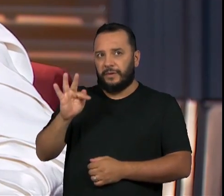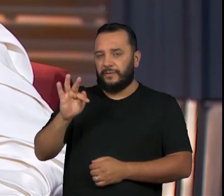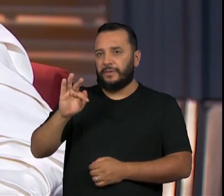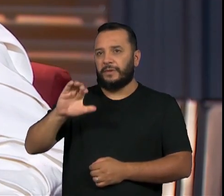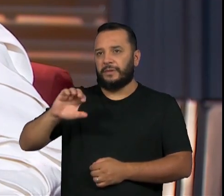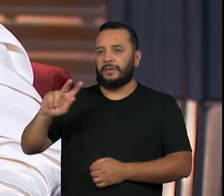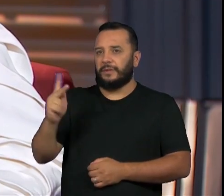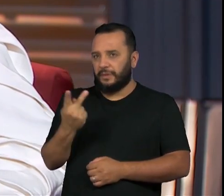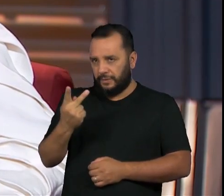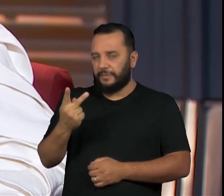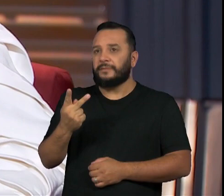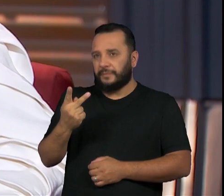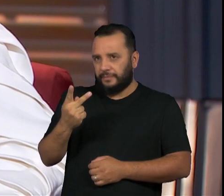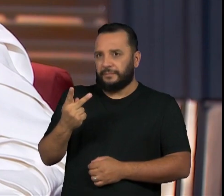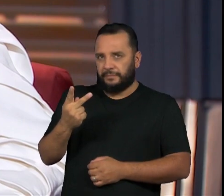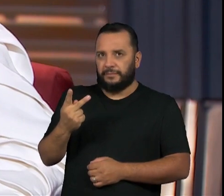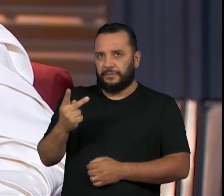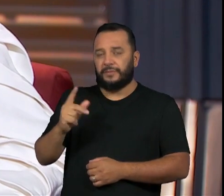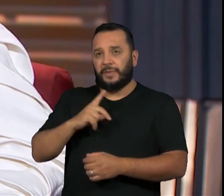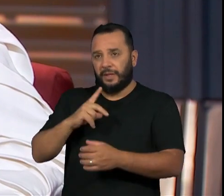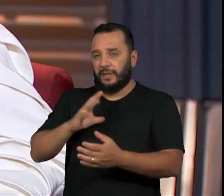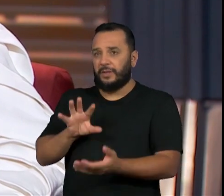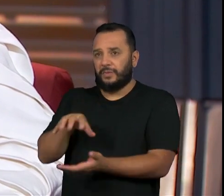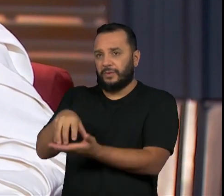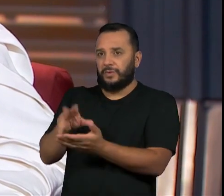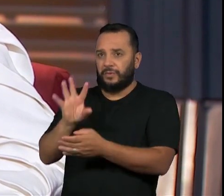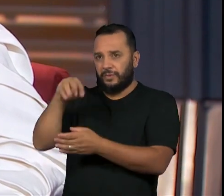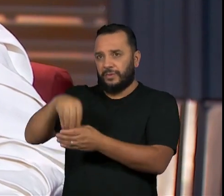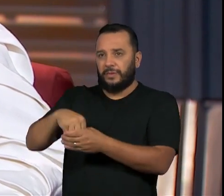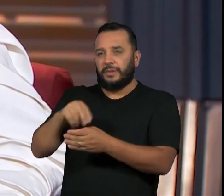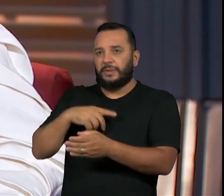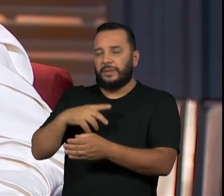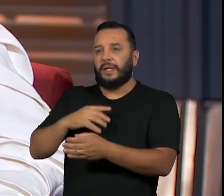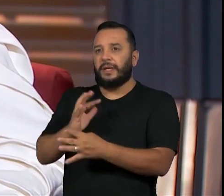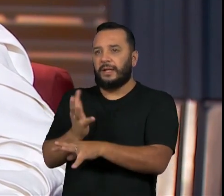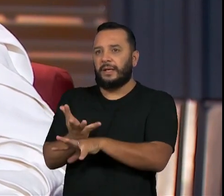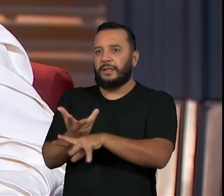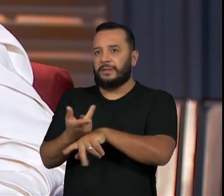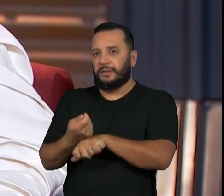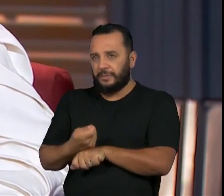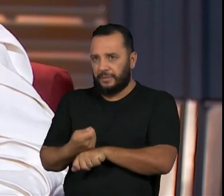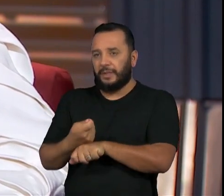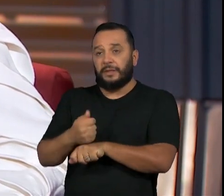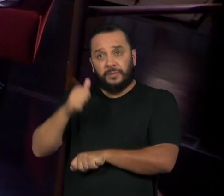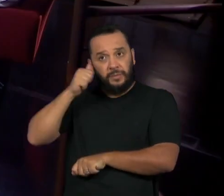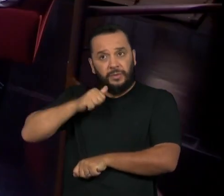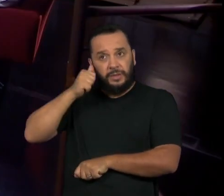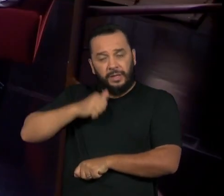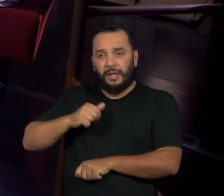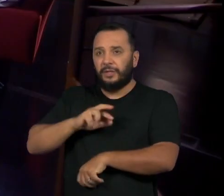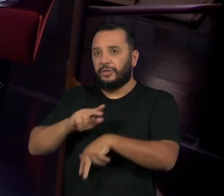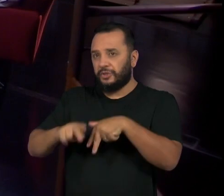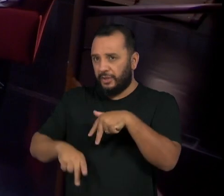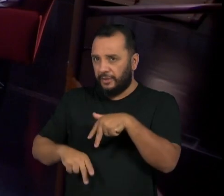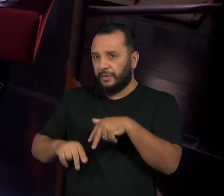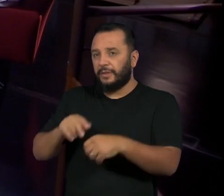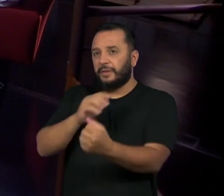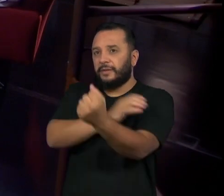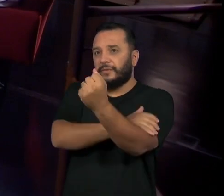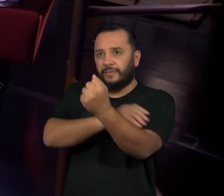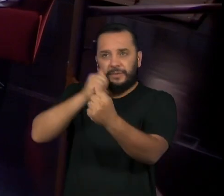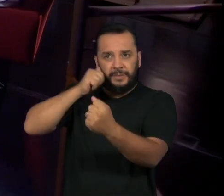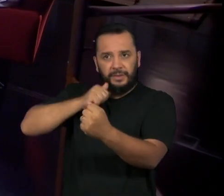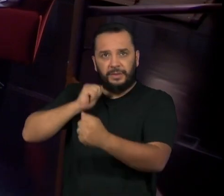Nasce do NEIM, Núcleo de Estudos Interdisciplinares sobre Mulher, Gênero e Feminismo. Esse núcleo é recente? Esse